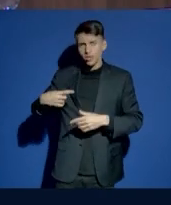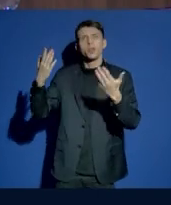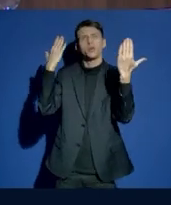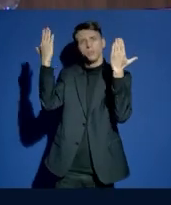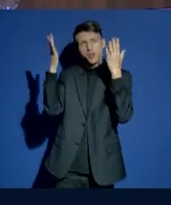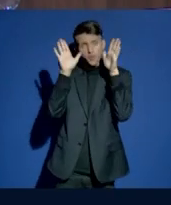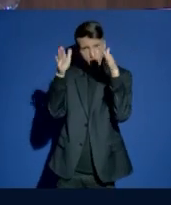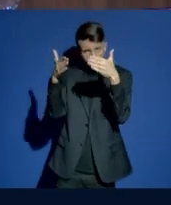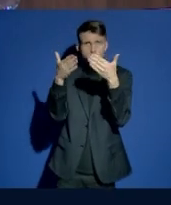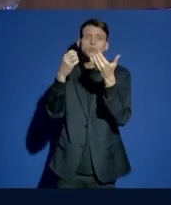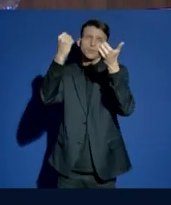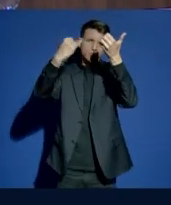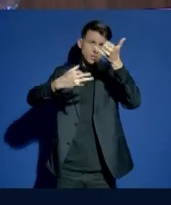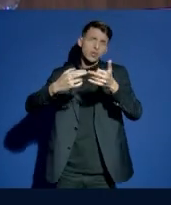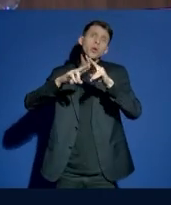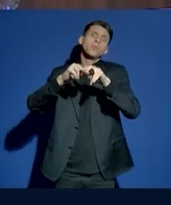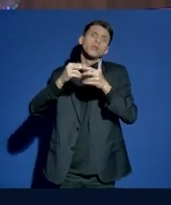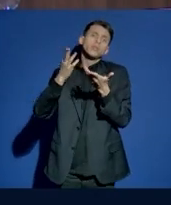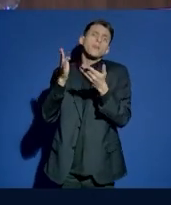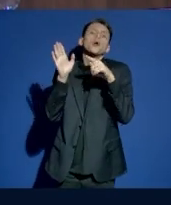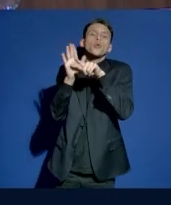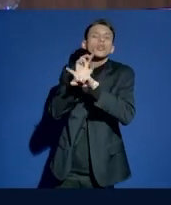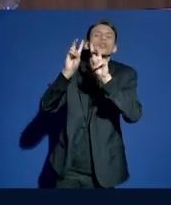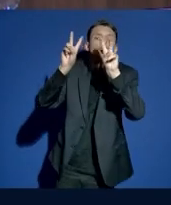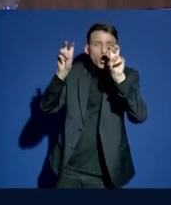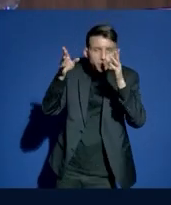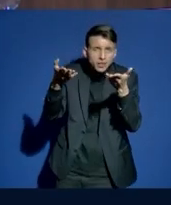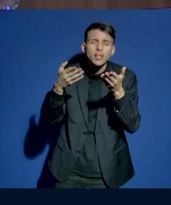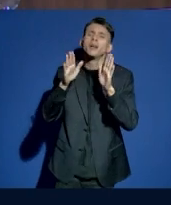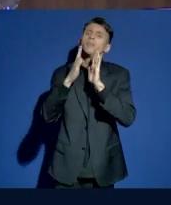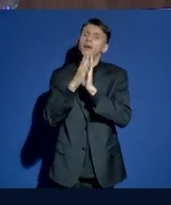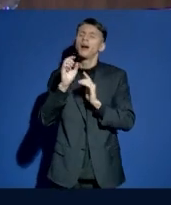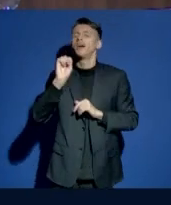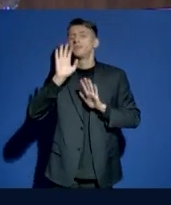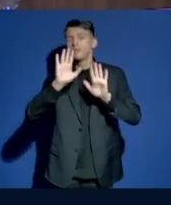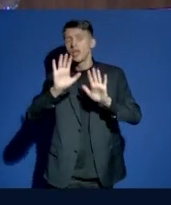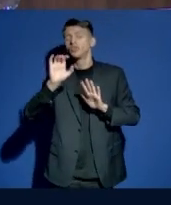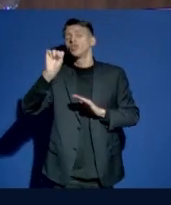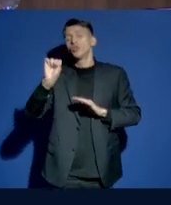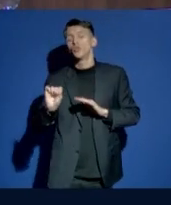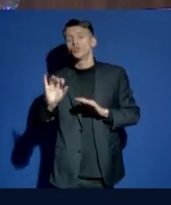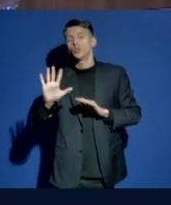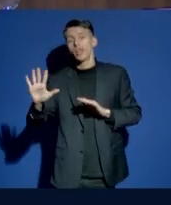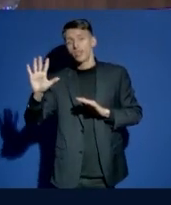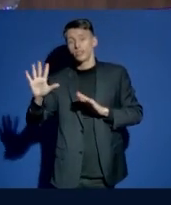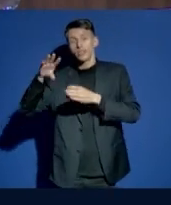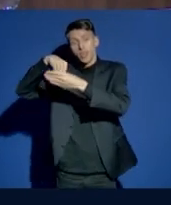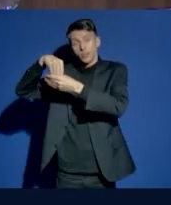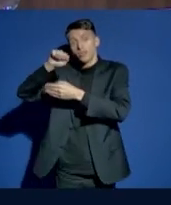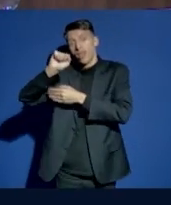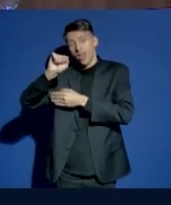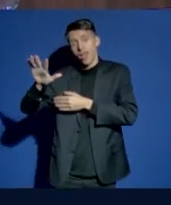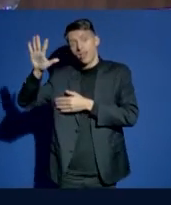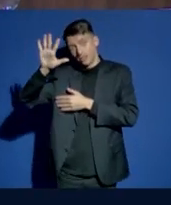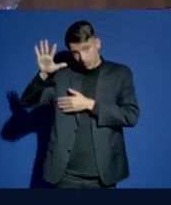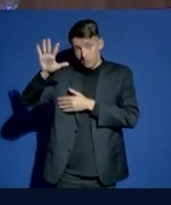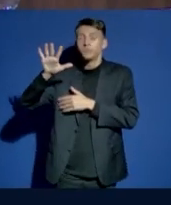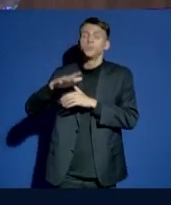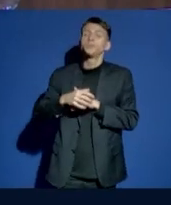focando na China porque a sua pergunta está dirigida, mas o Sudeste Asiático como um todo é de crescimento. O